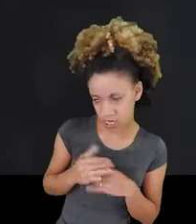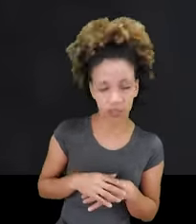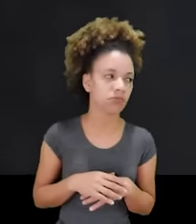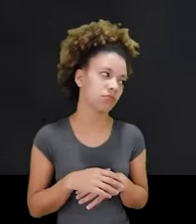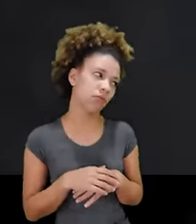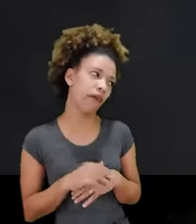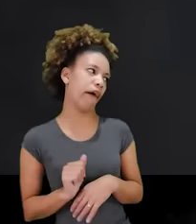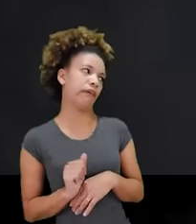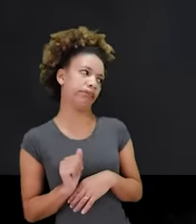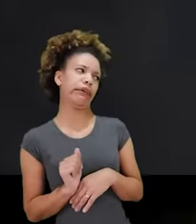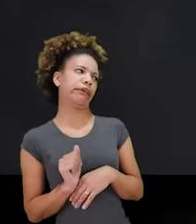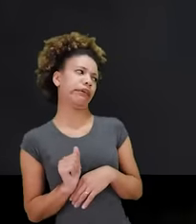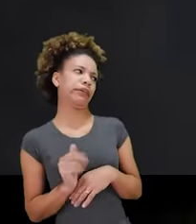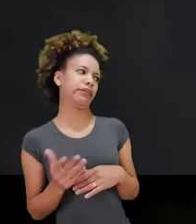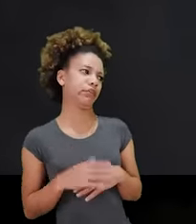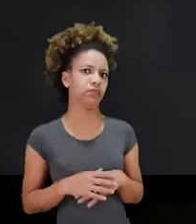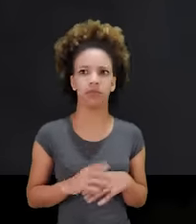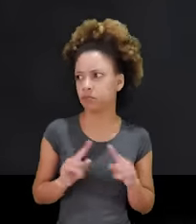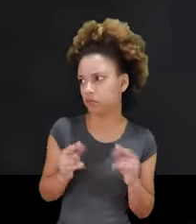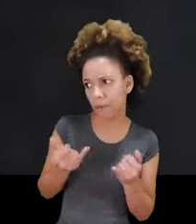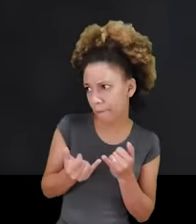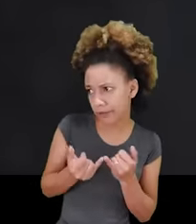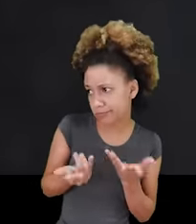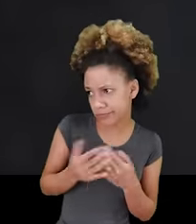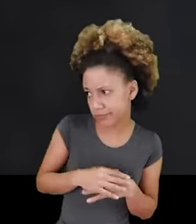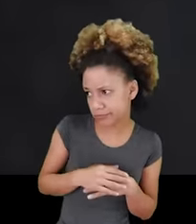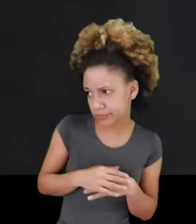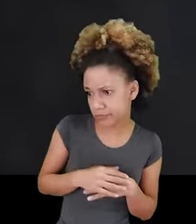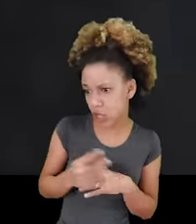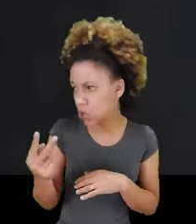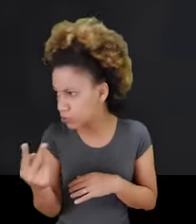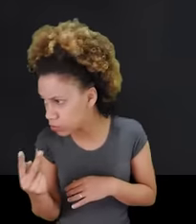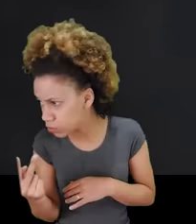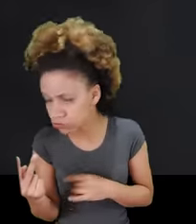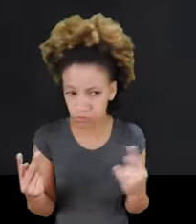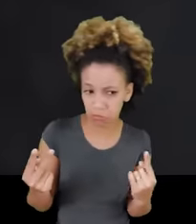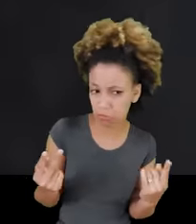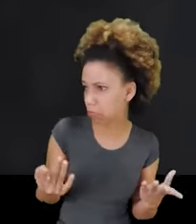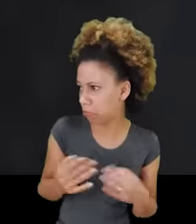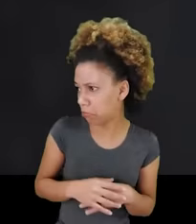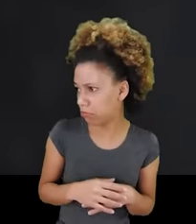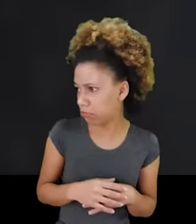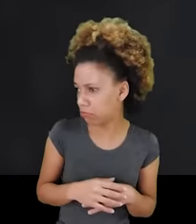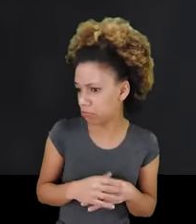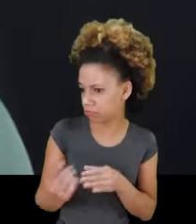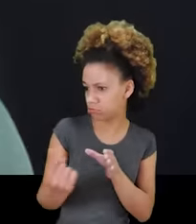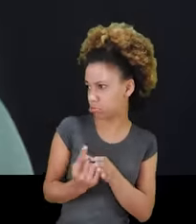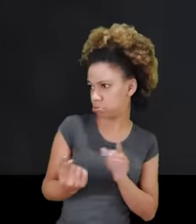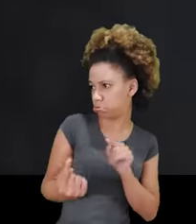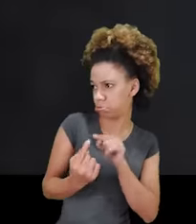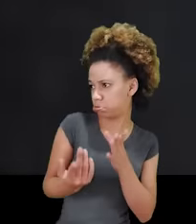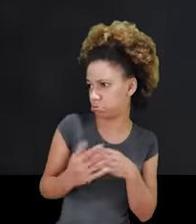É uma funcionária que se calhar ganha o mesmo servindo ou não servindo as pessoas, está ali na sua vida.